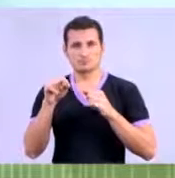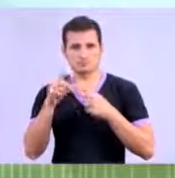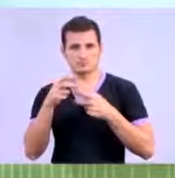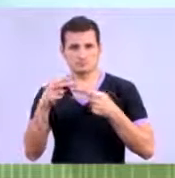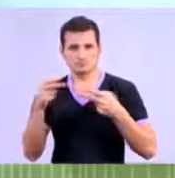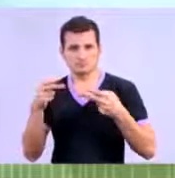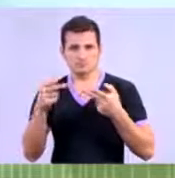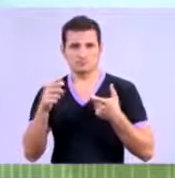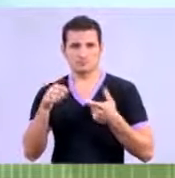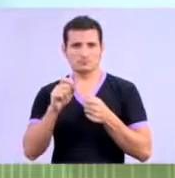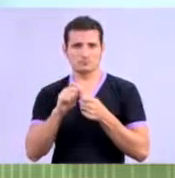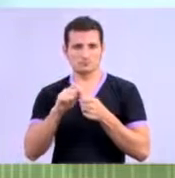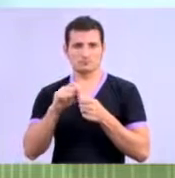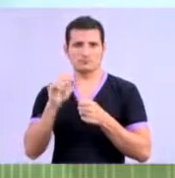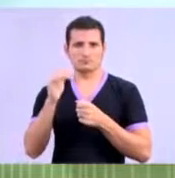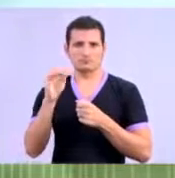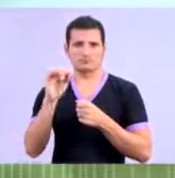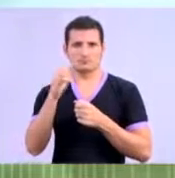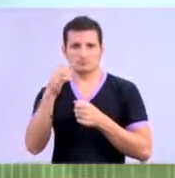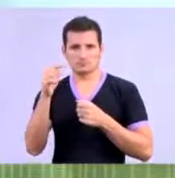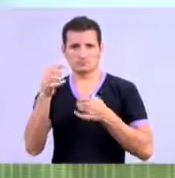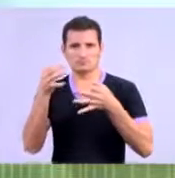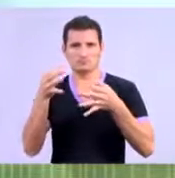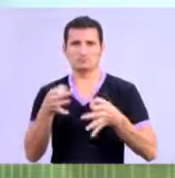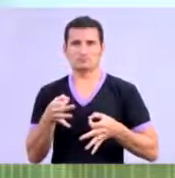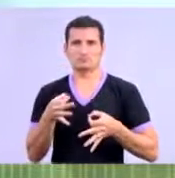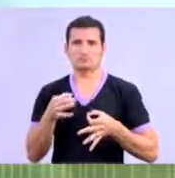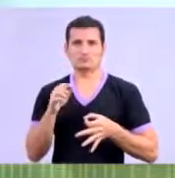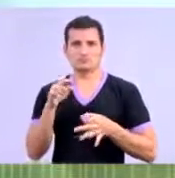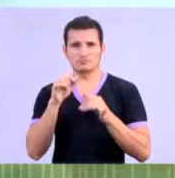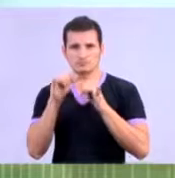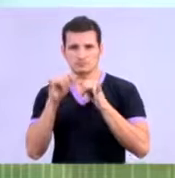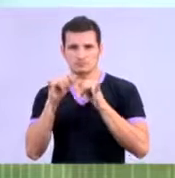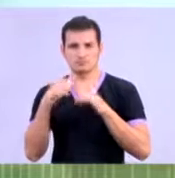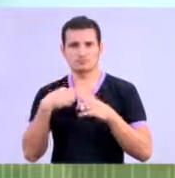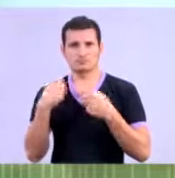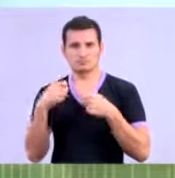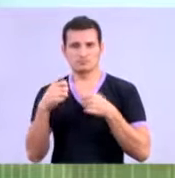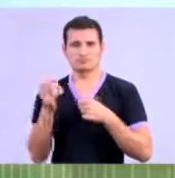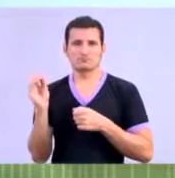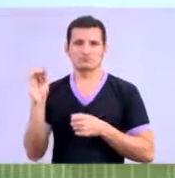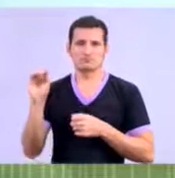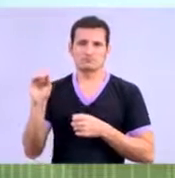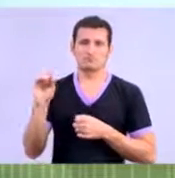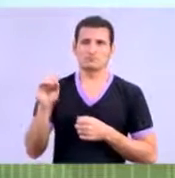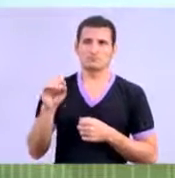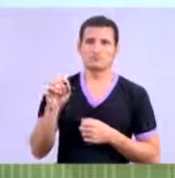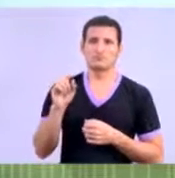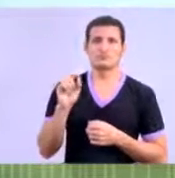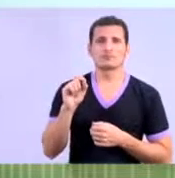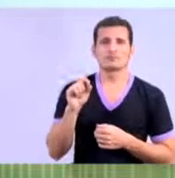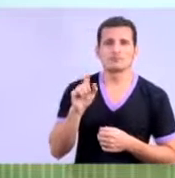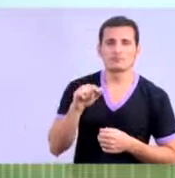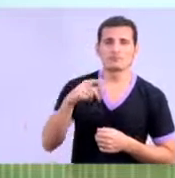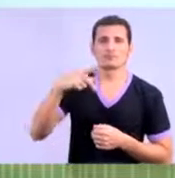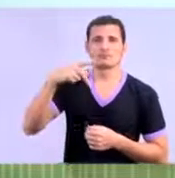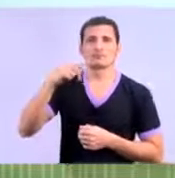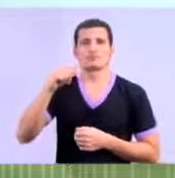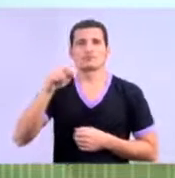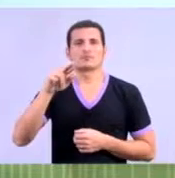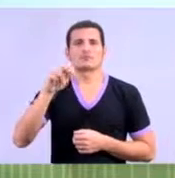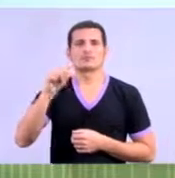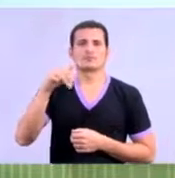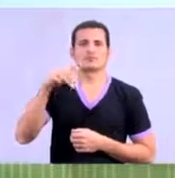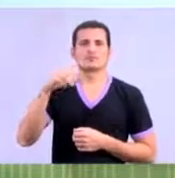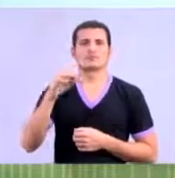ação de maneira correta. Essa informação que eu preciso passar é justamente o que a gente chama de parâmetro ou